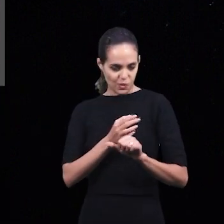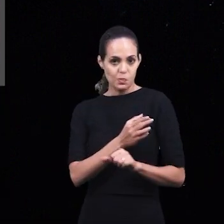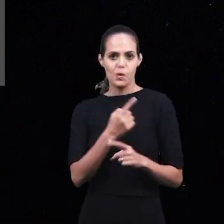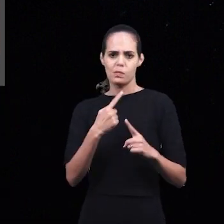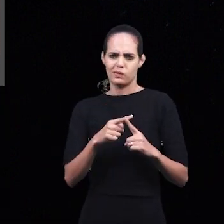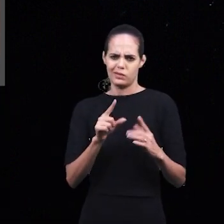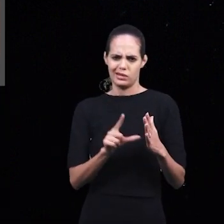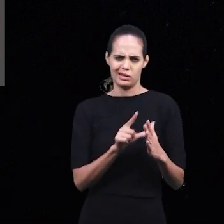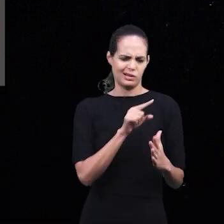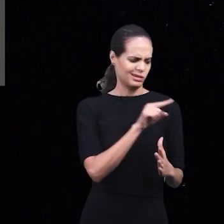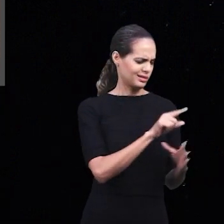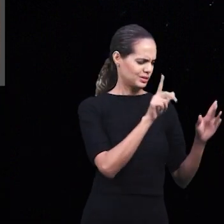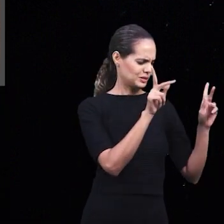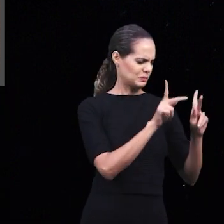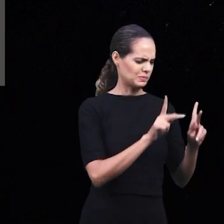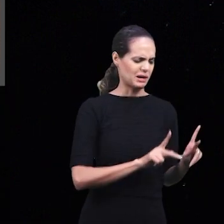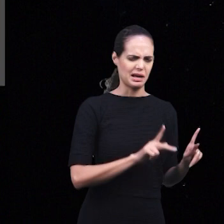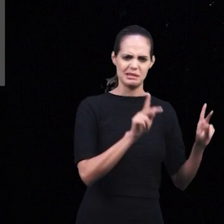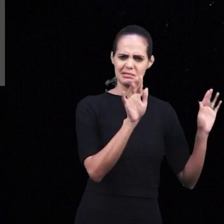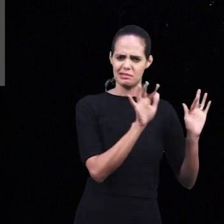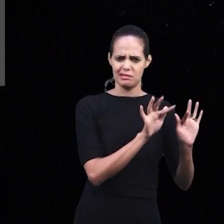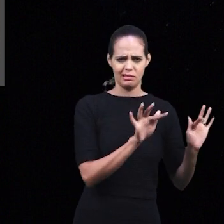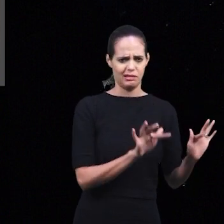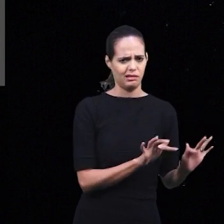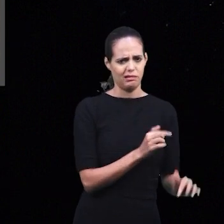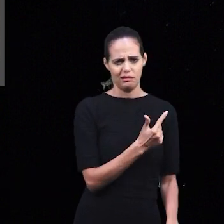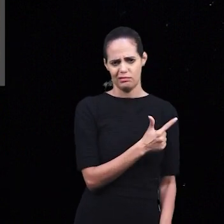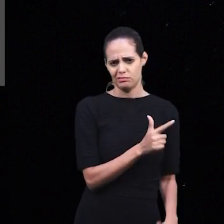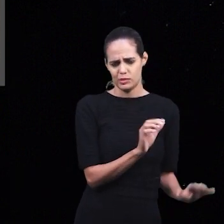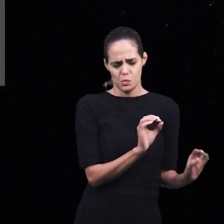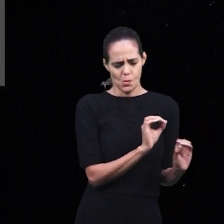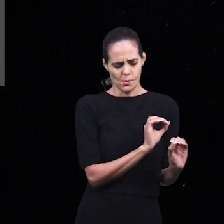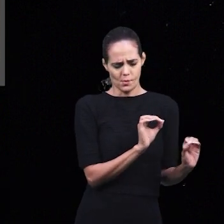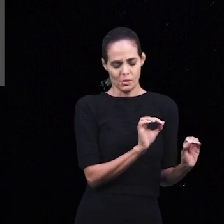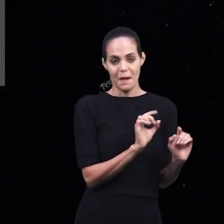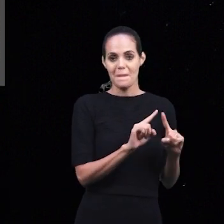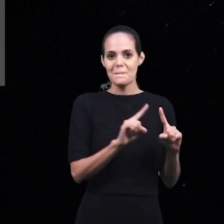paz nem alegria, até que o